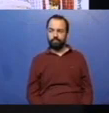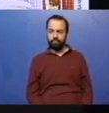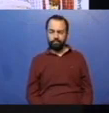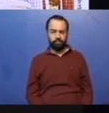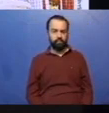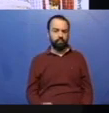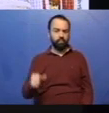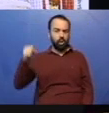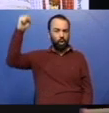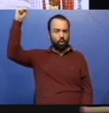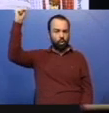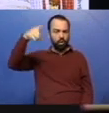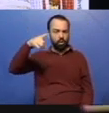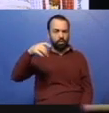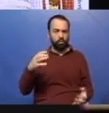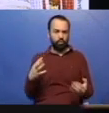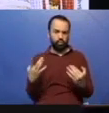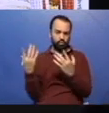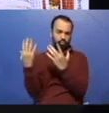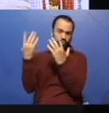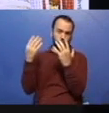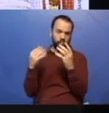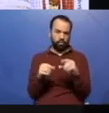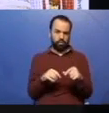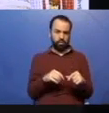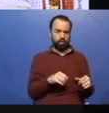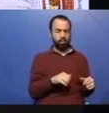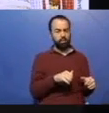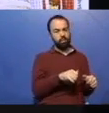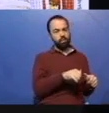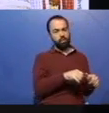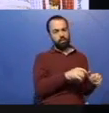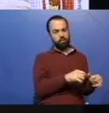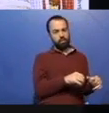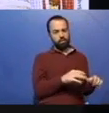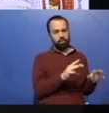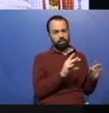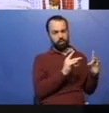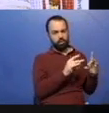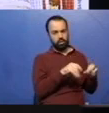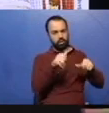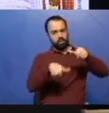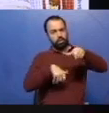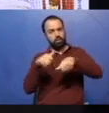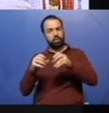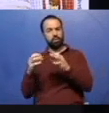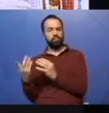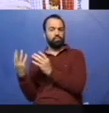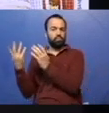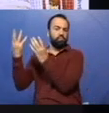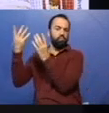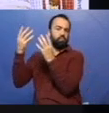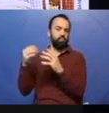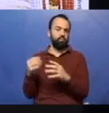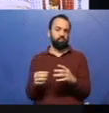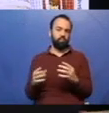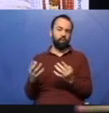o calor e vai se transformar do estado líquido em vapor. E para onde vai esse